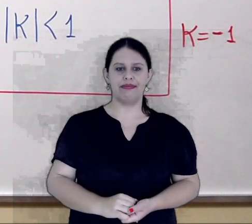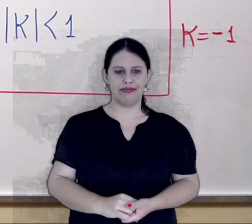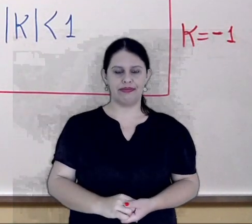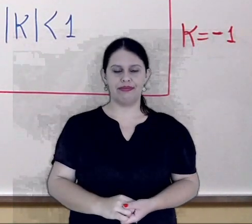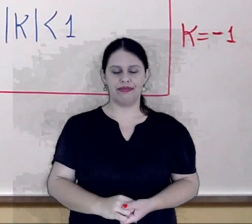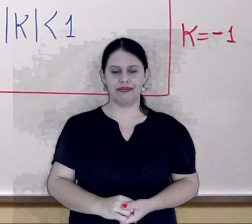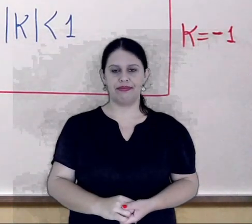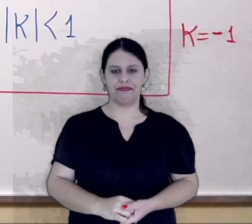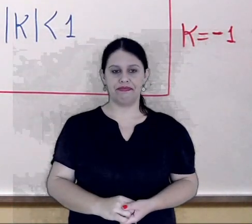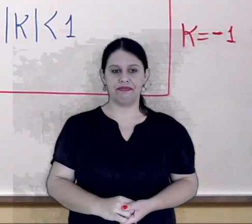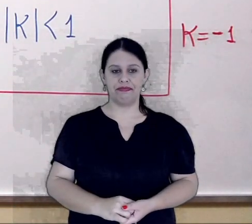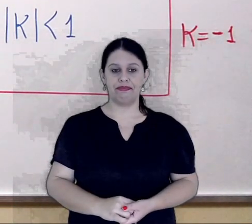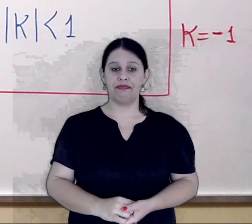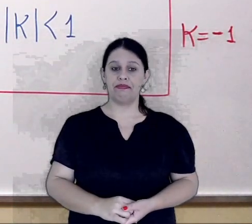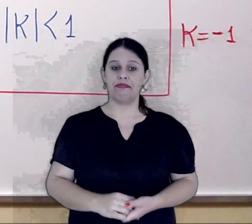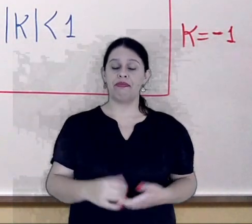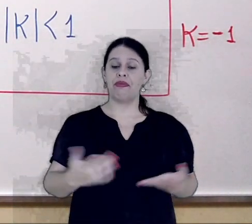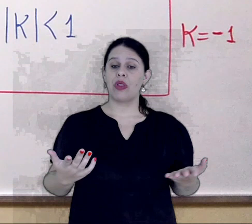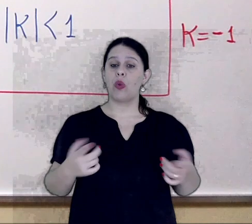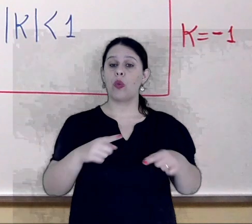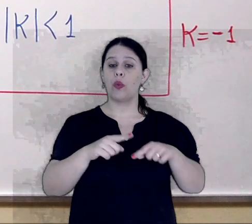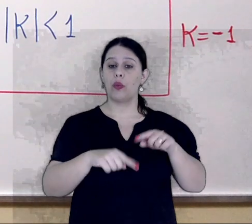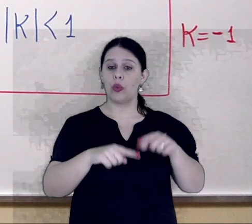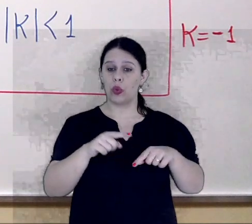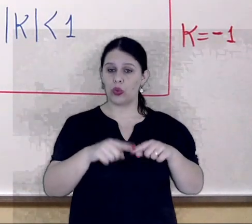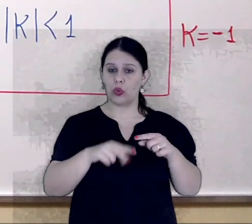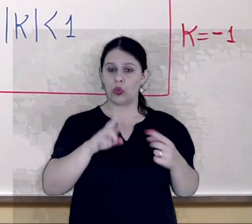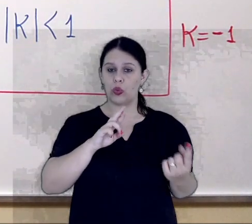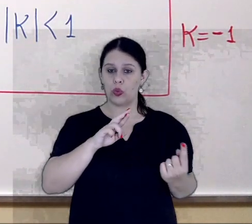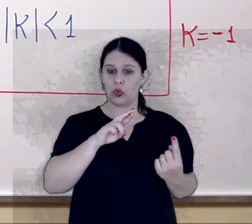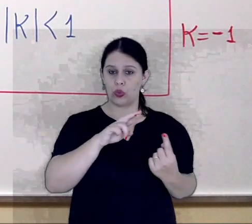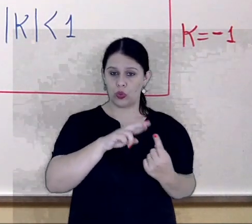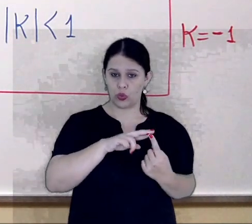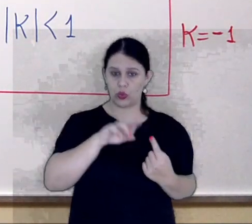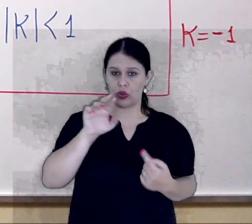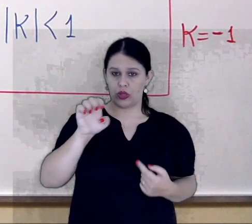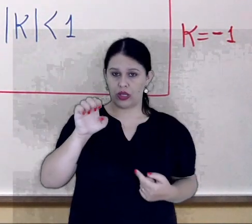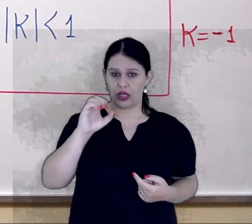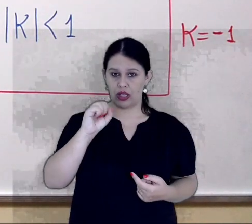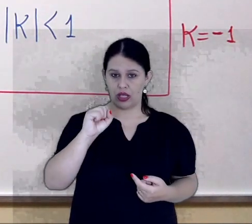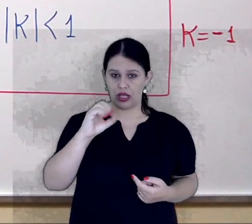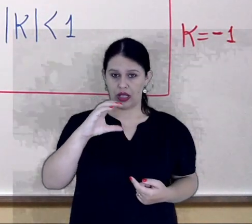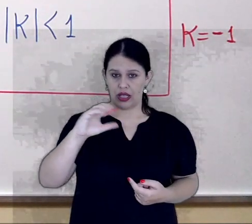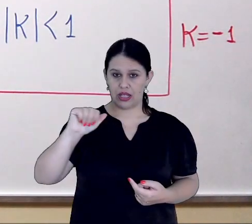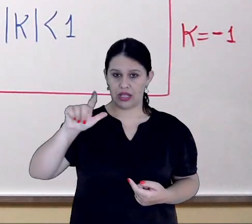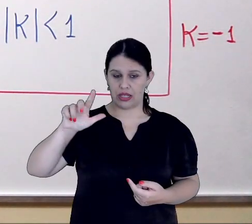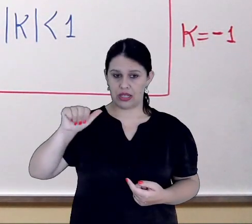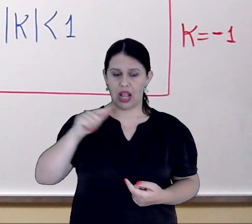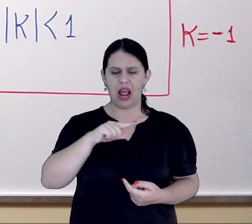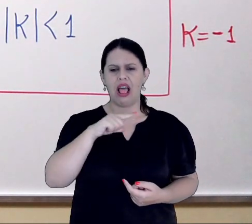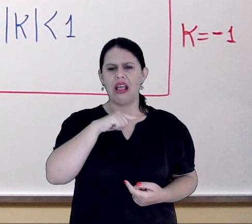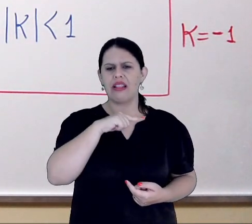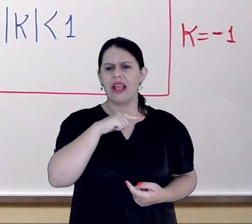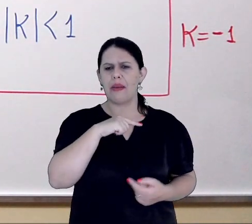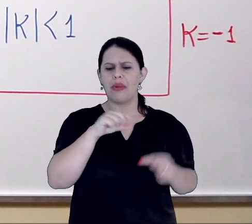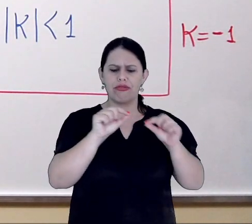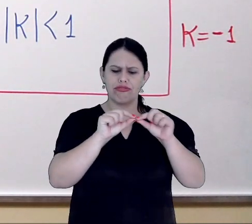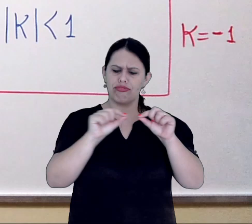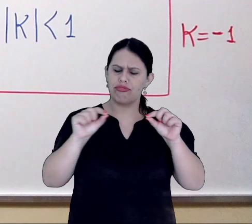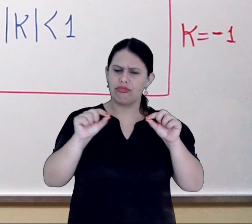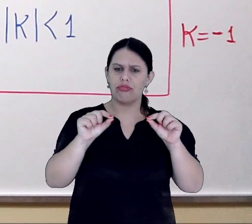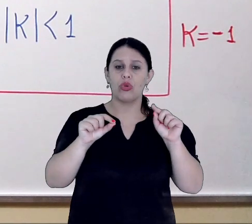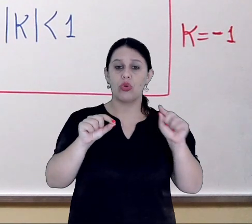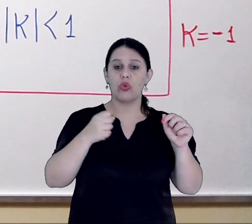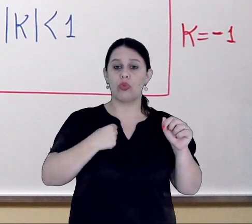bem. Um produto por escalar, ele pode esticar o vetor. Ou seja, eu tenho um vetor de módulo